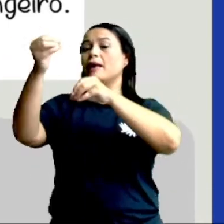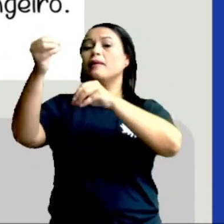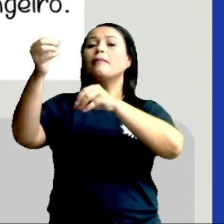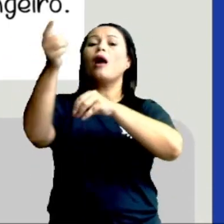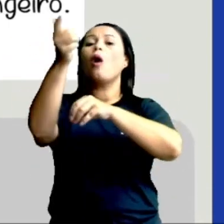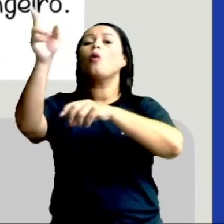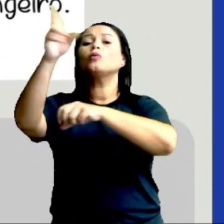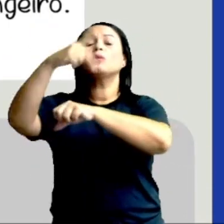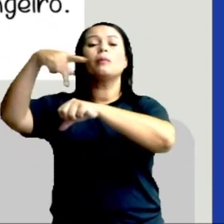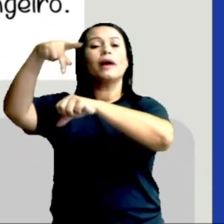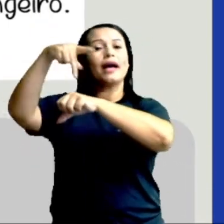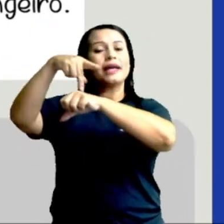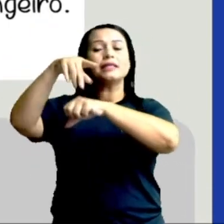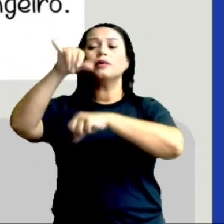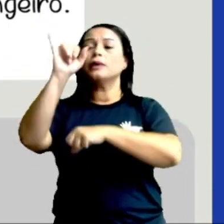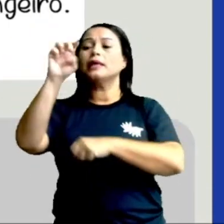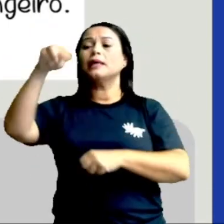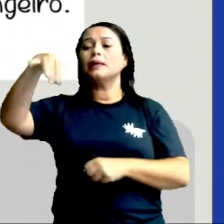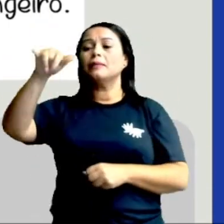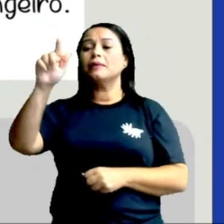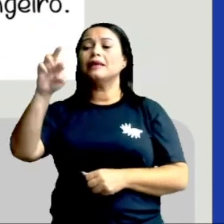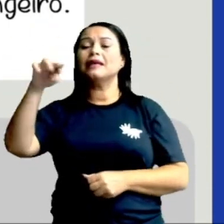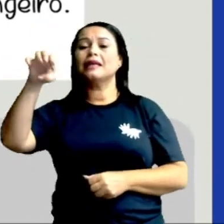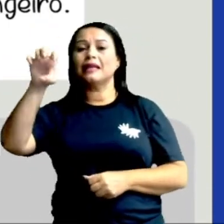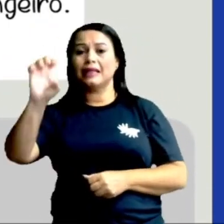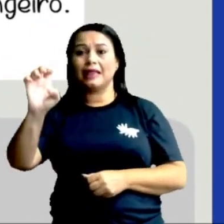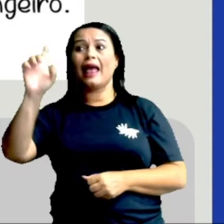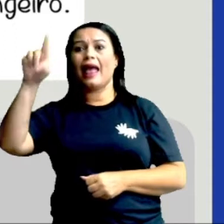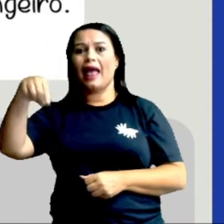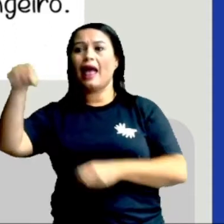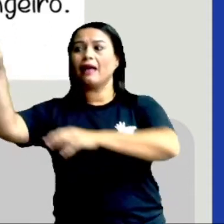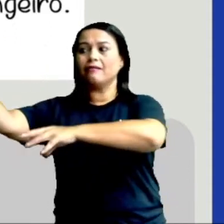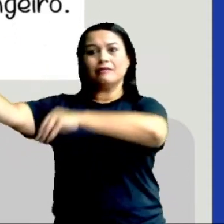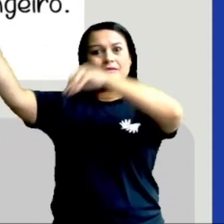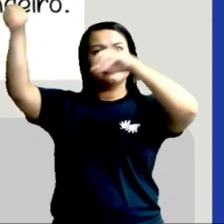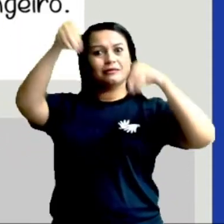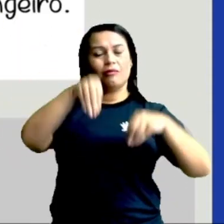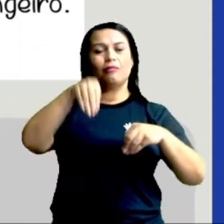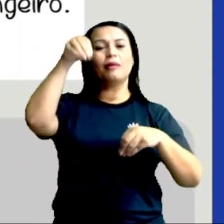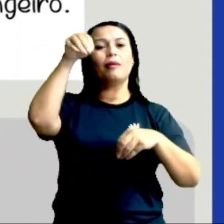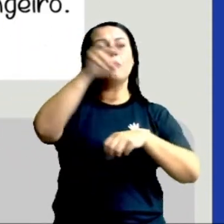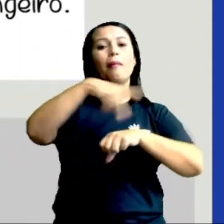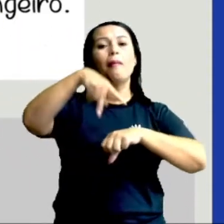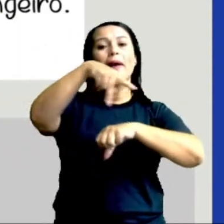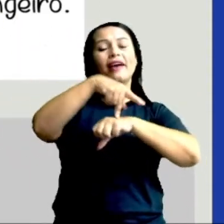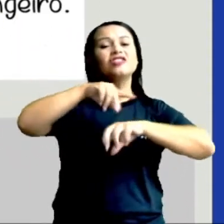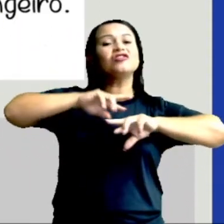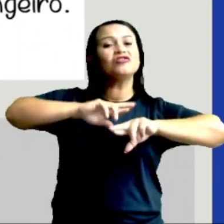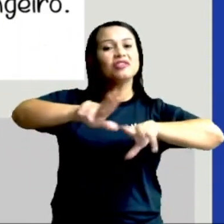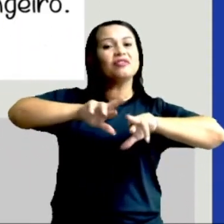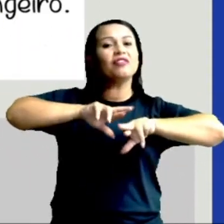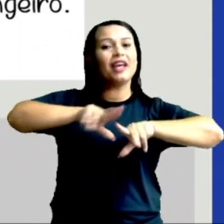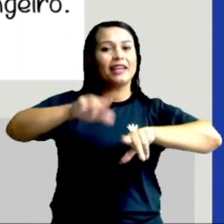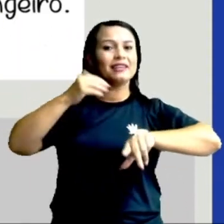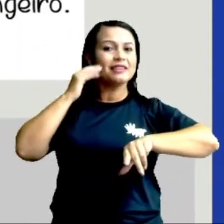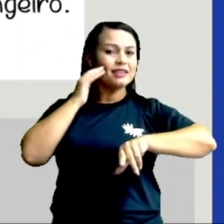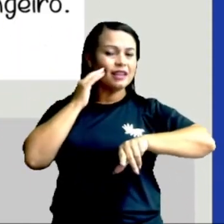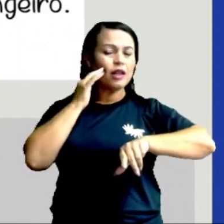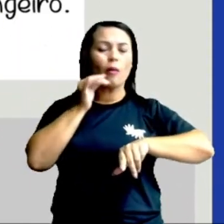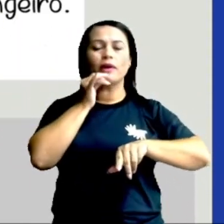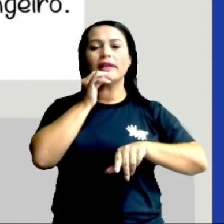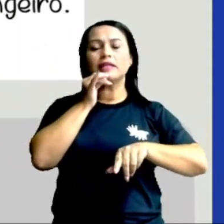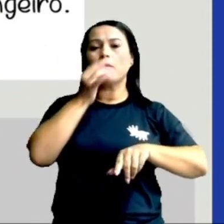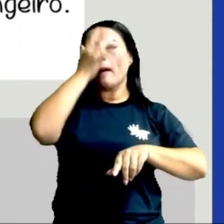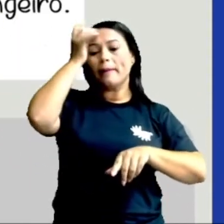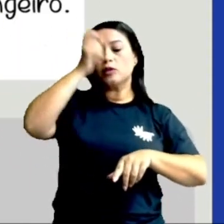E imigrante, com I, iniciando com I, é aquele que entra no país estrangeiro. Então, a pessoa que